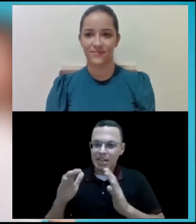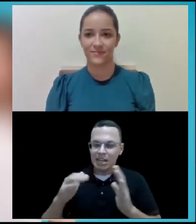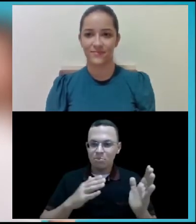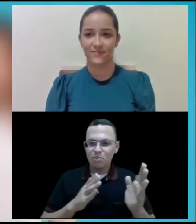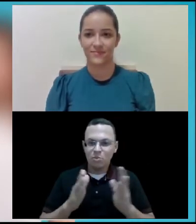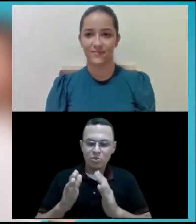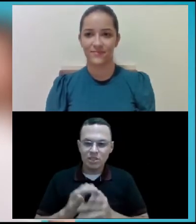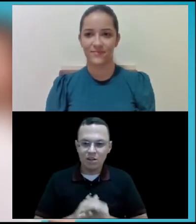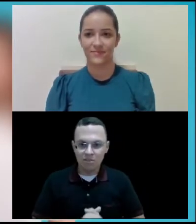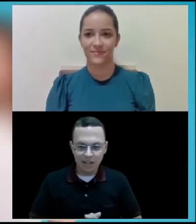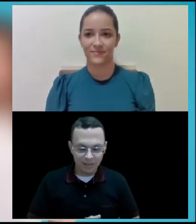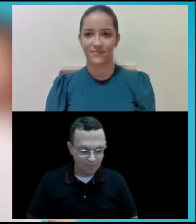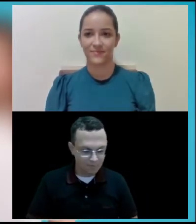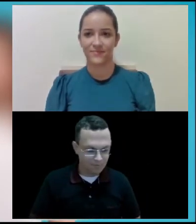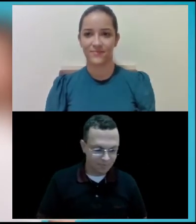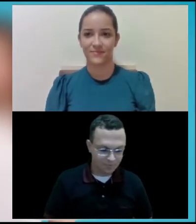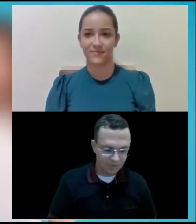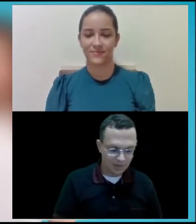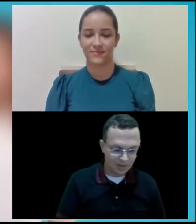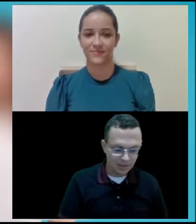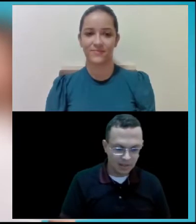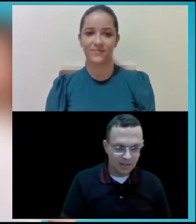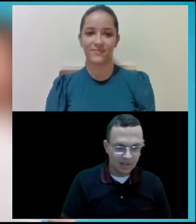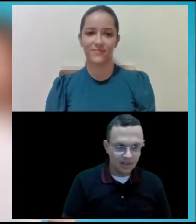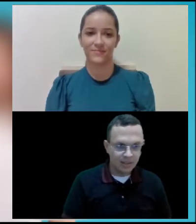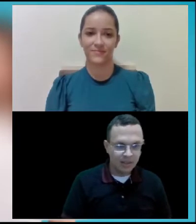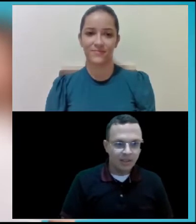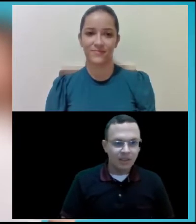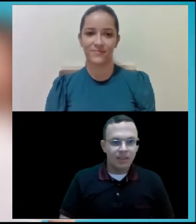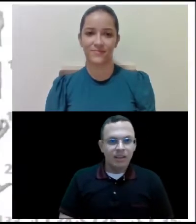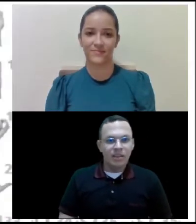para que lado o sinal vai.